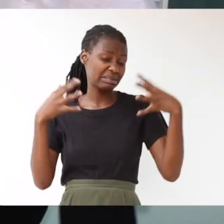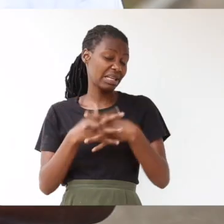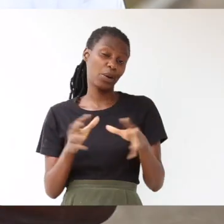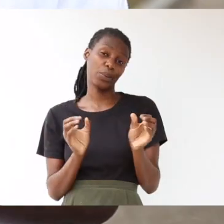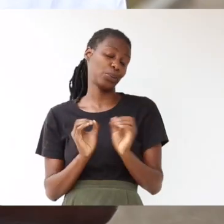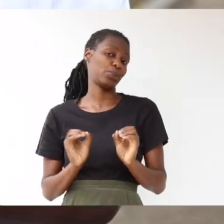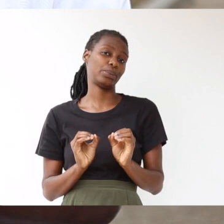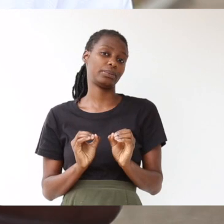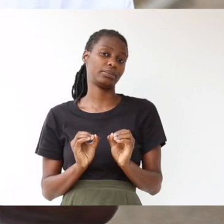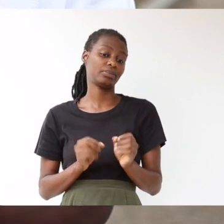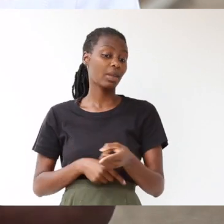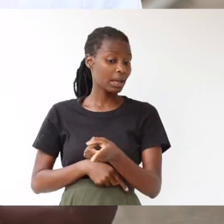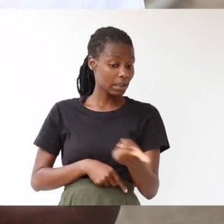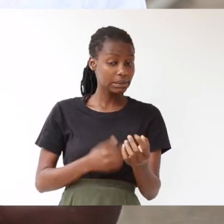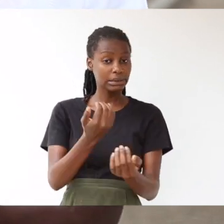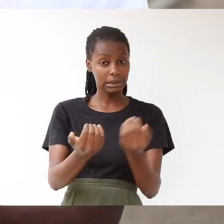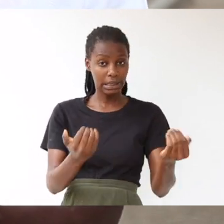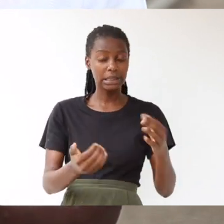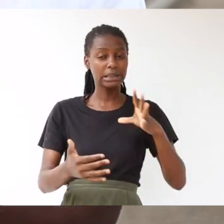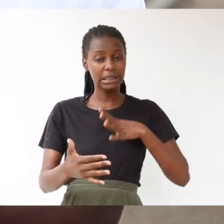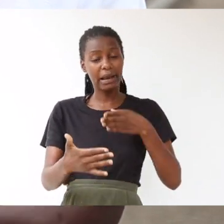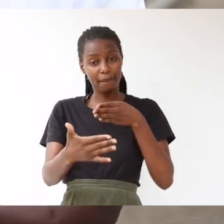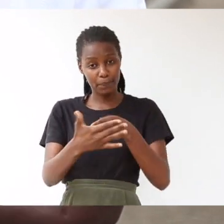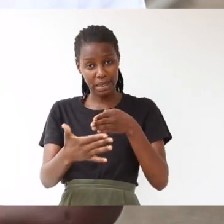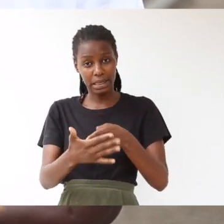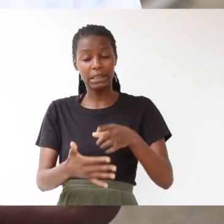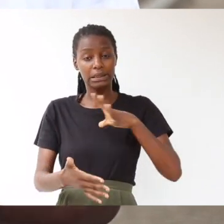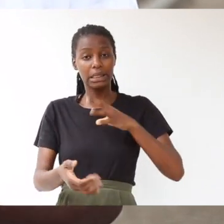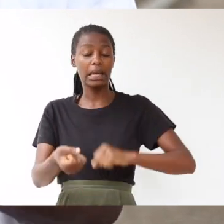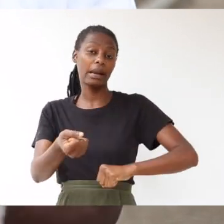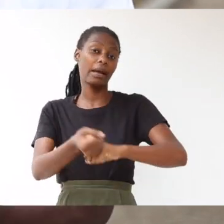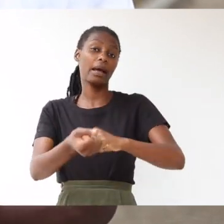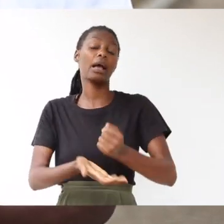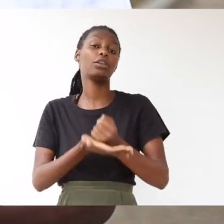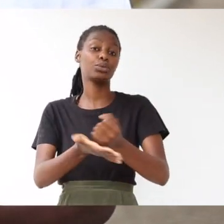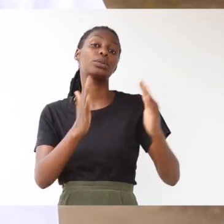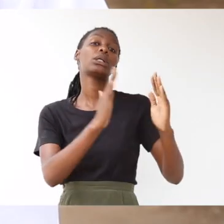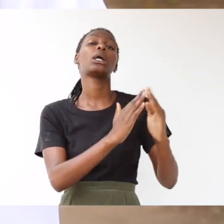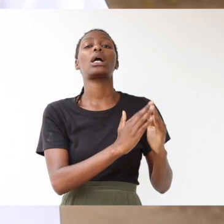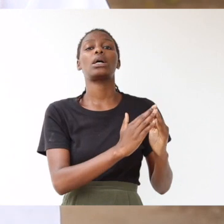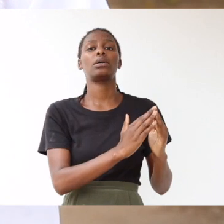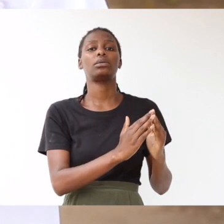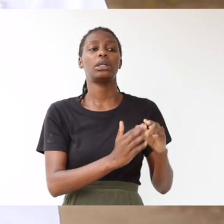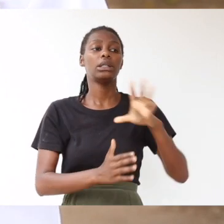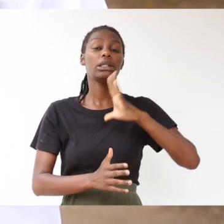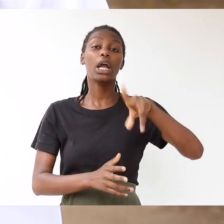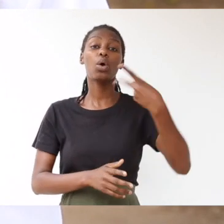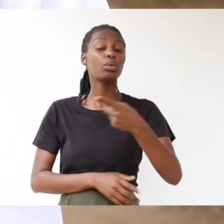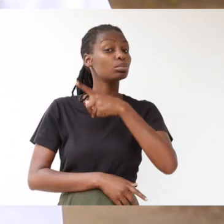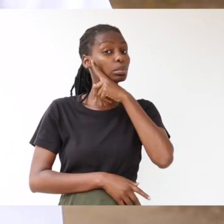entendido. Essas crianças têm dificuldade de poder receber ajuda em termos de explicações em casa. Alguns